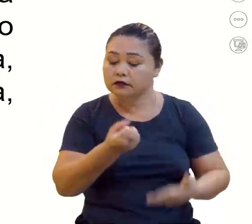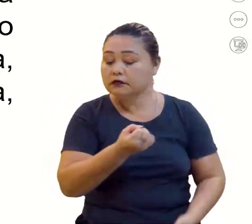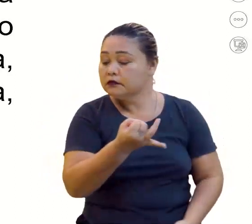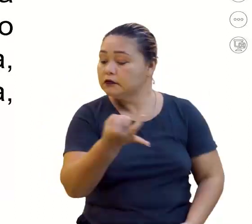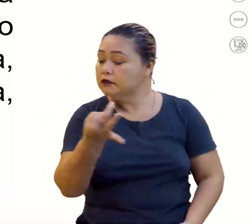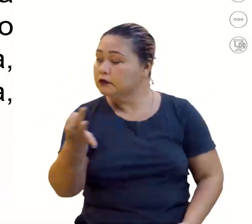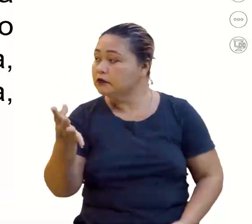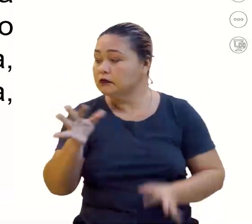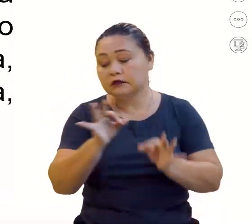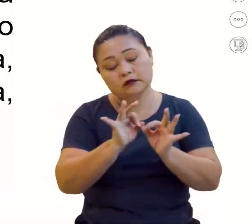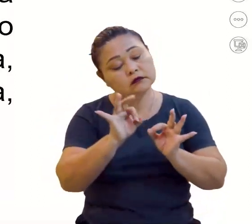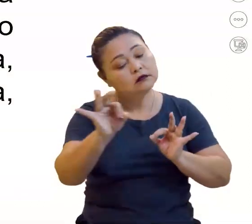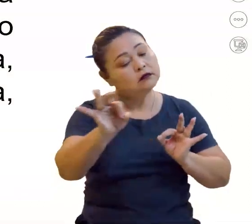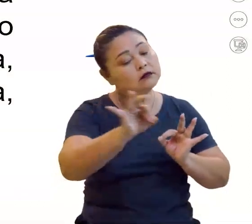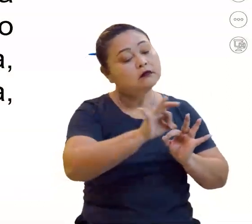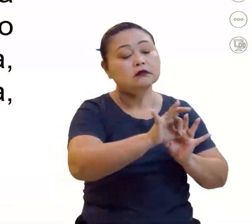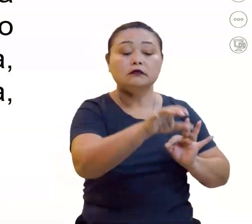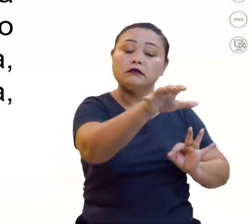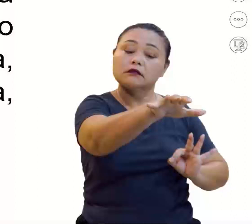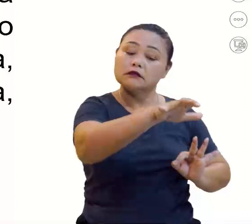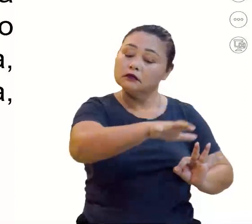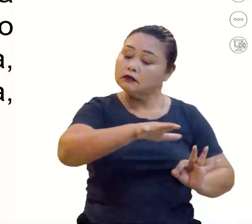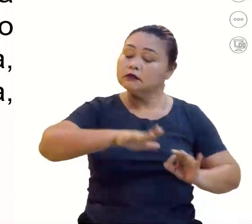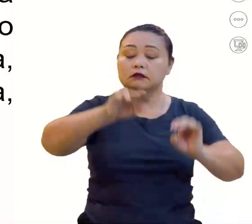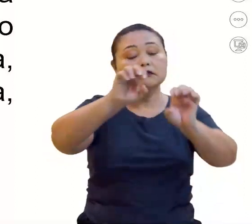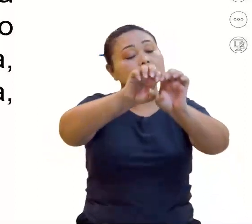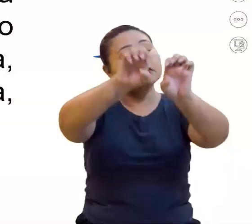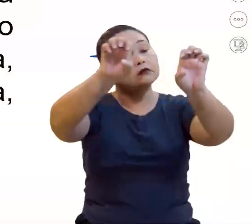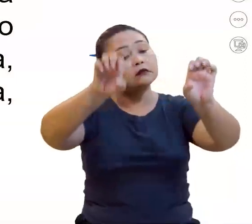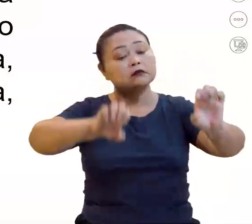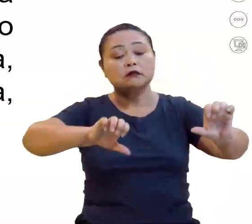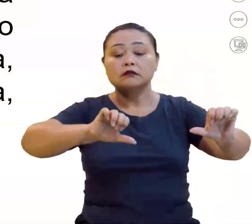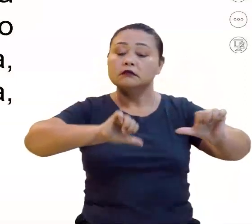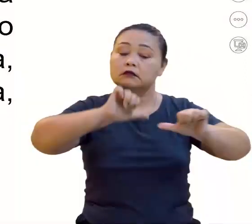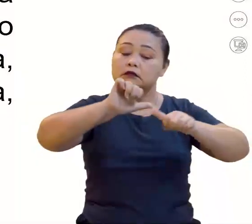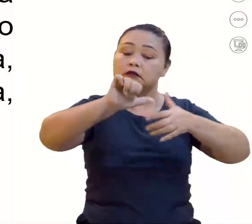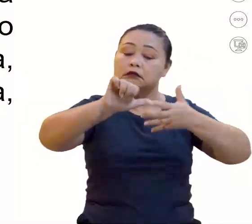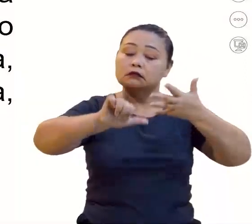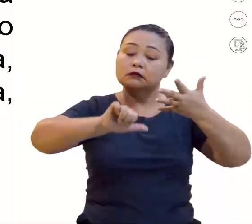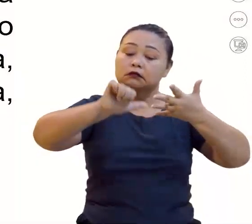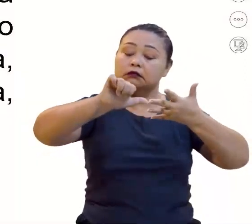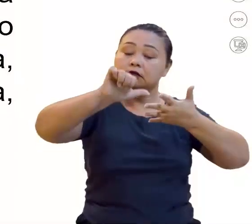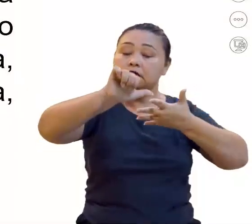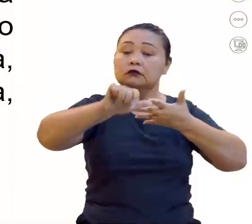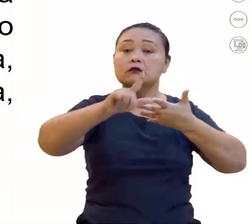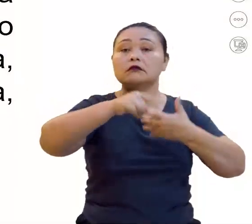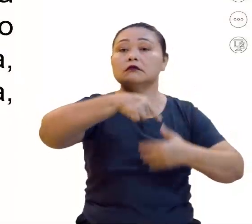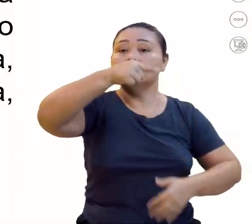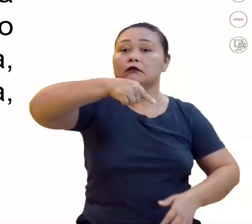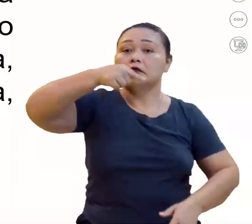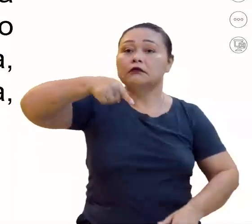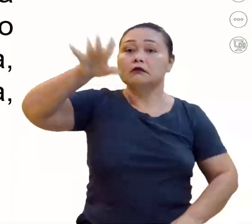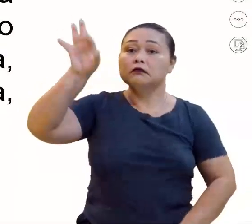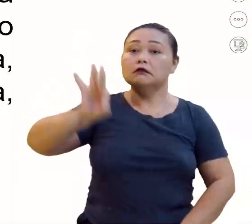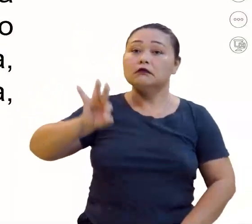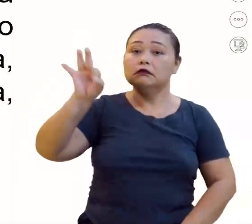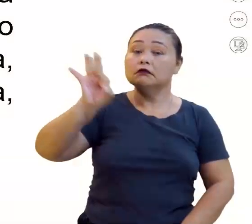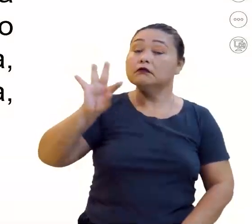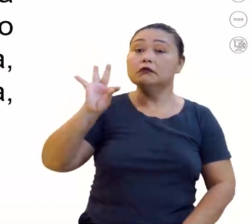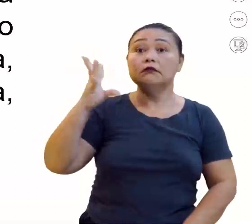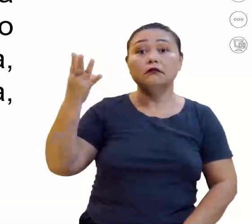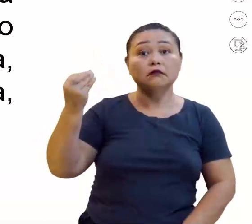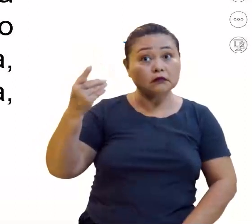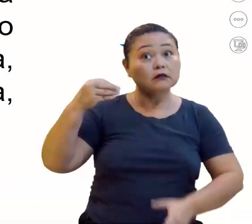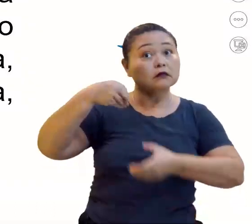medidas, espaços, estruturas, variações e estatísticas. Tudo isso faz a matemática? Tudo